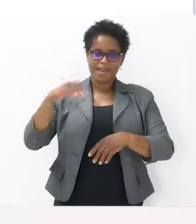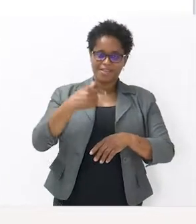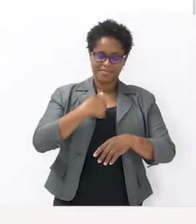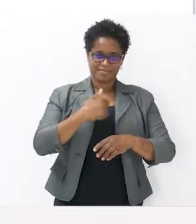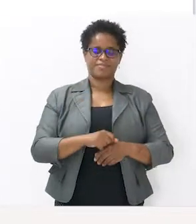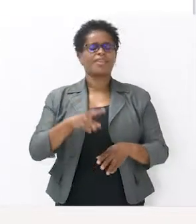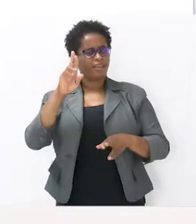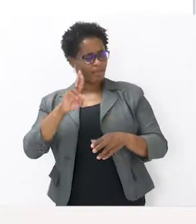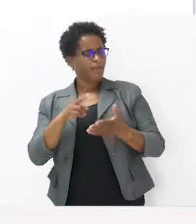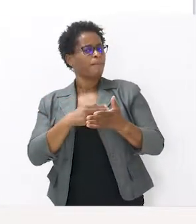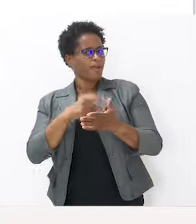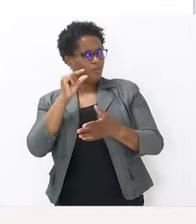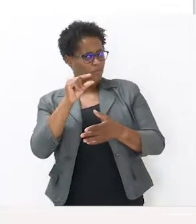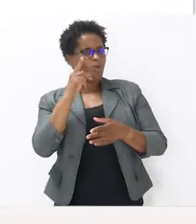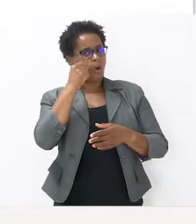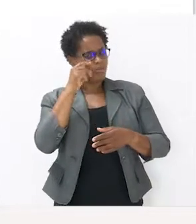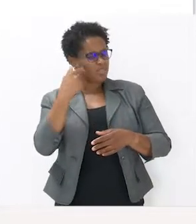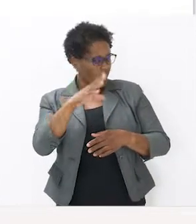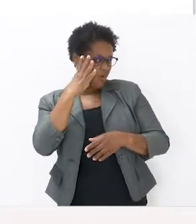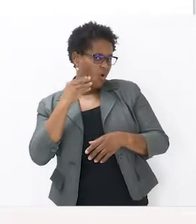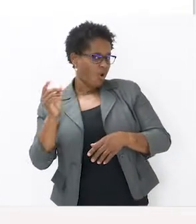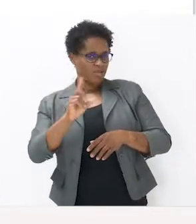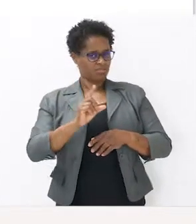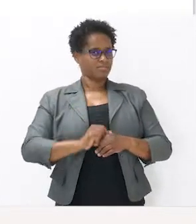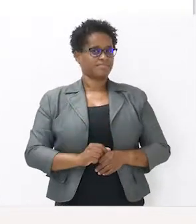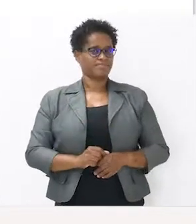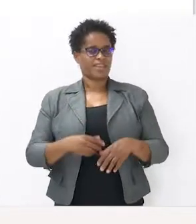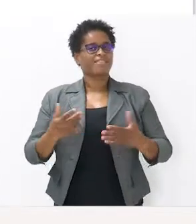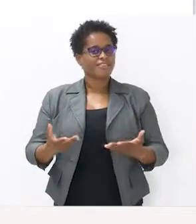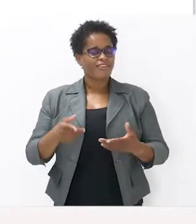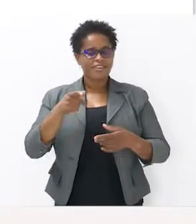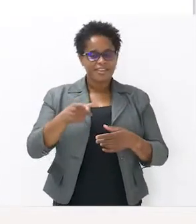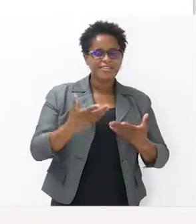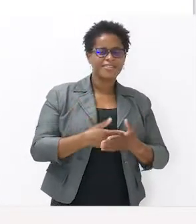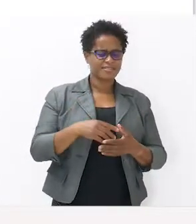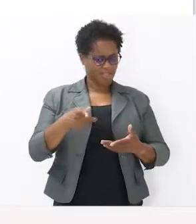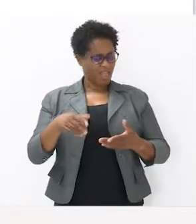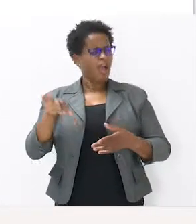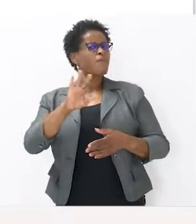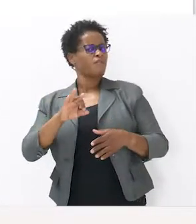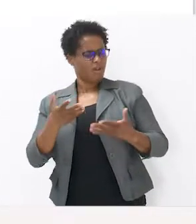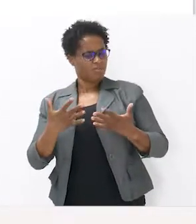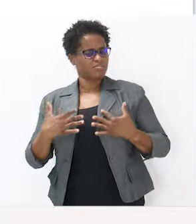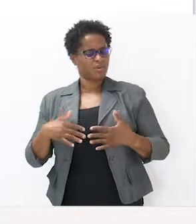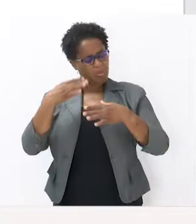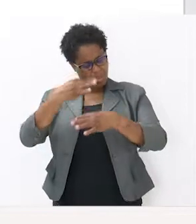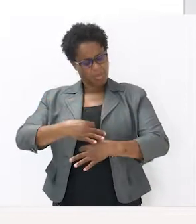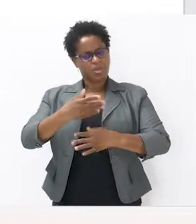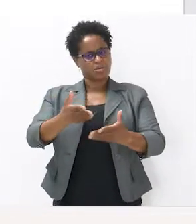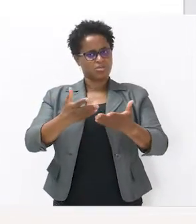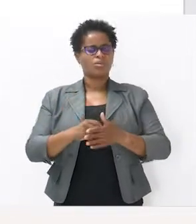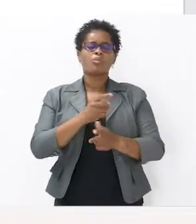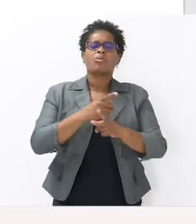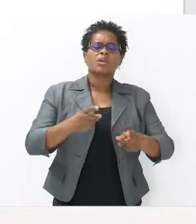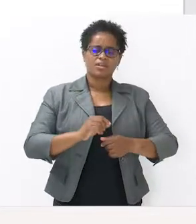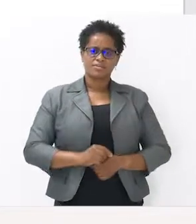Espera um pouco, homem. Não tens vergonha? Então, isso são maneiras? Por